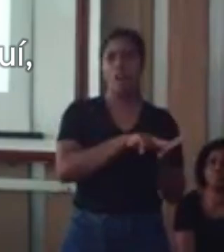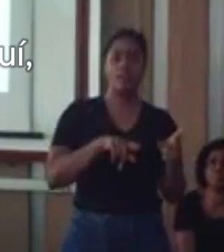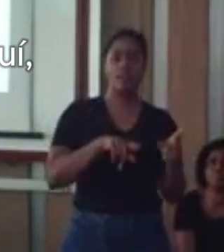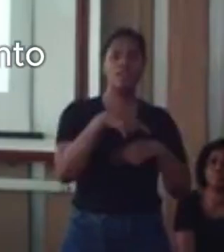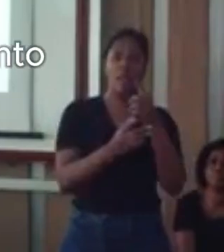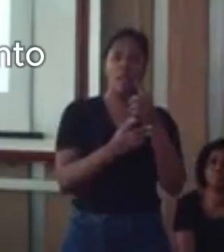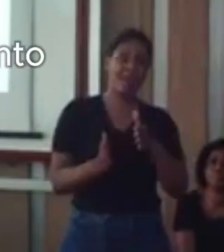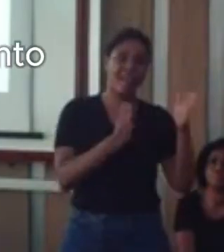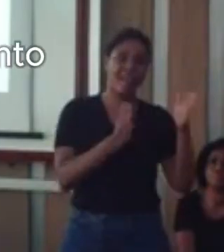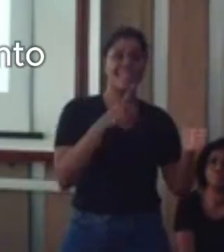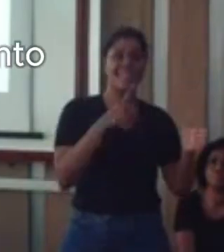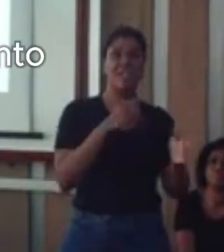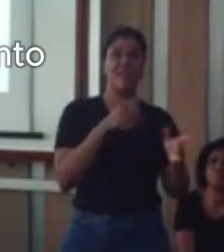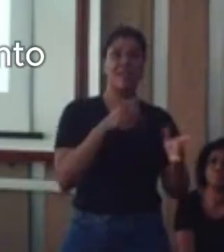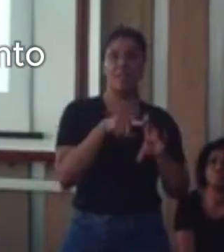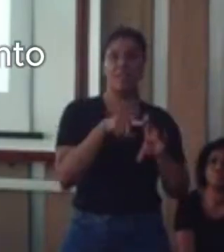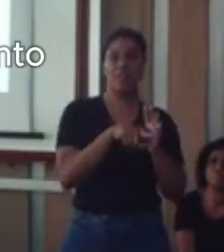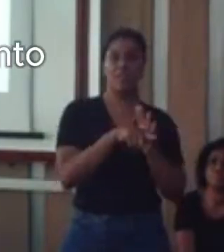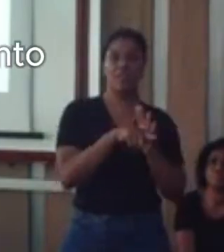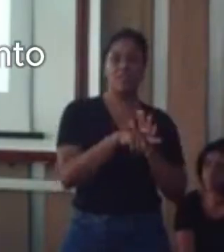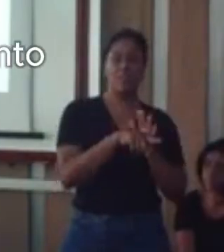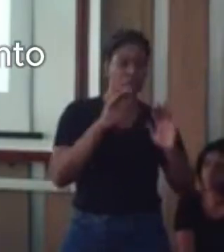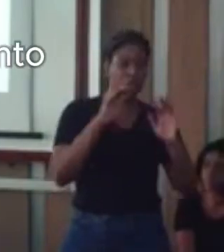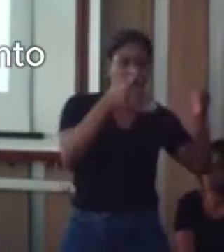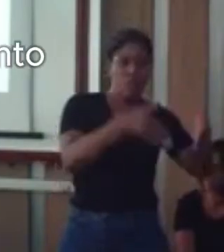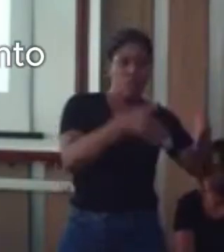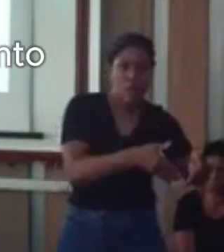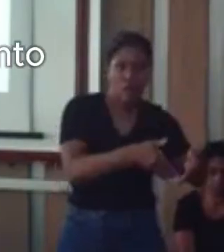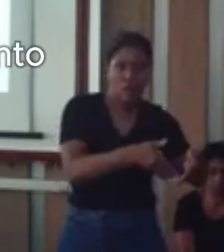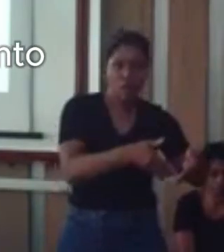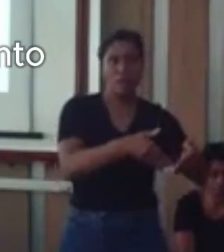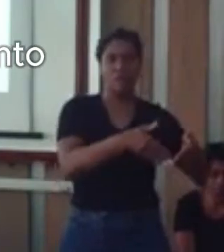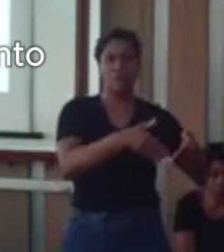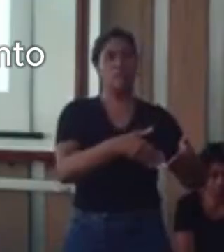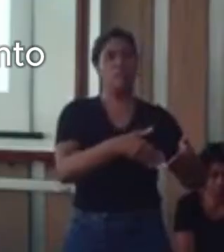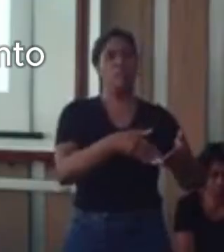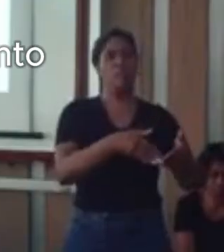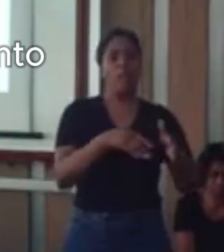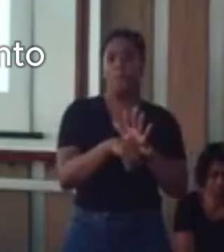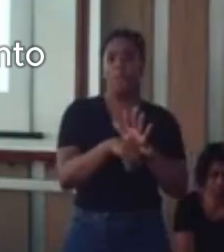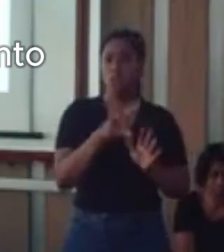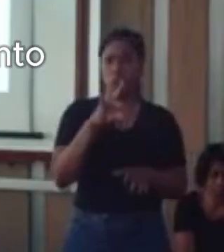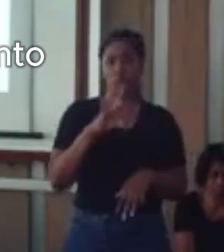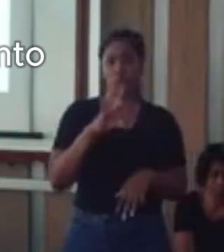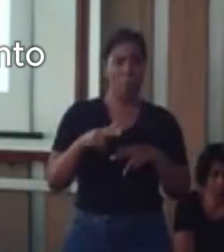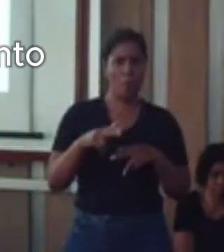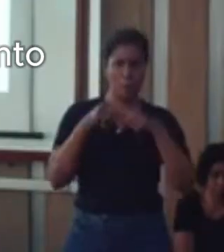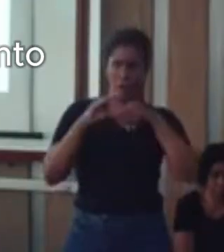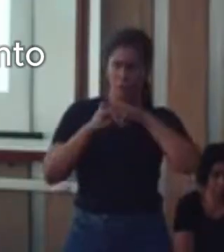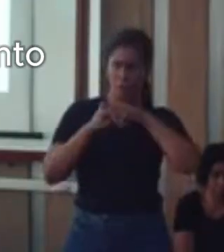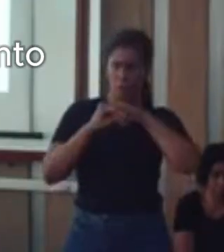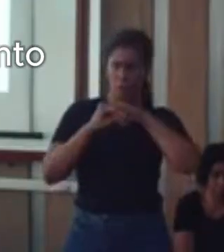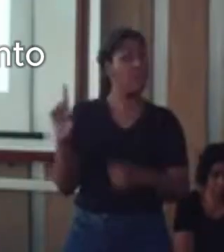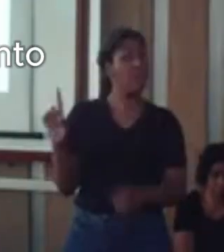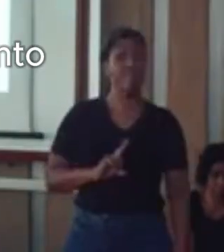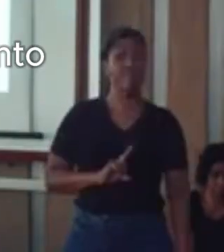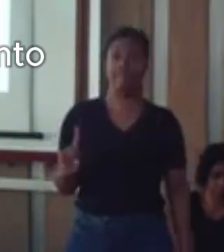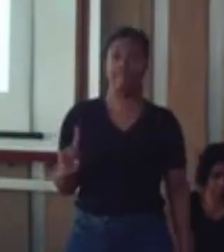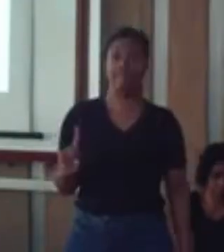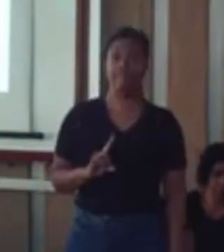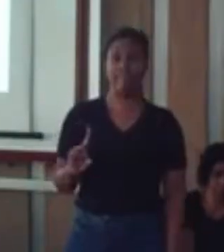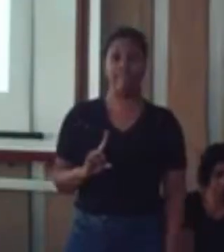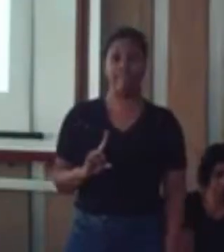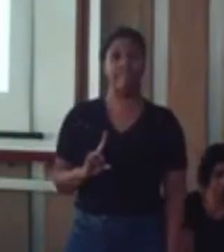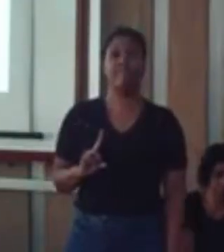a gente não está mais pesquisando só pelo conhecimento num primeiro momento, onde a gente já